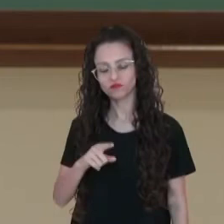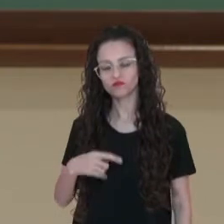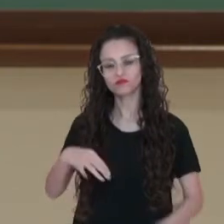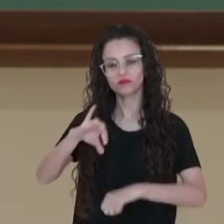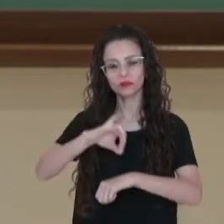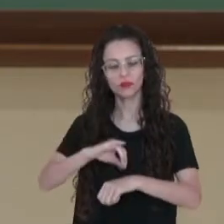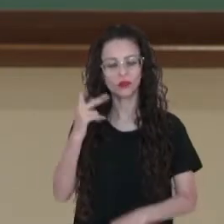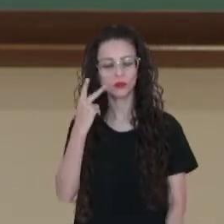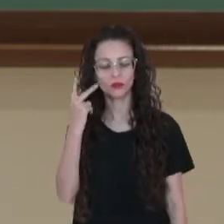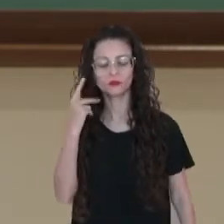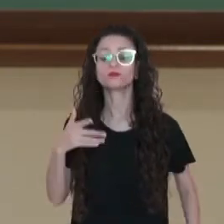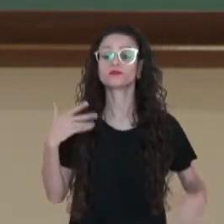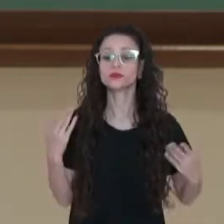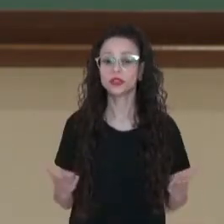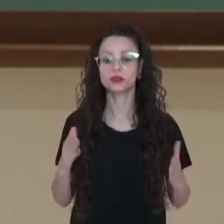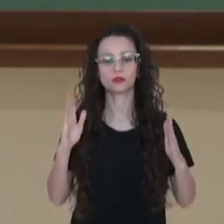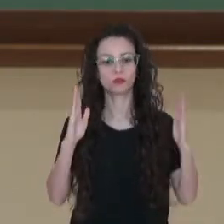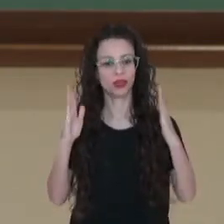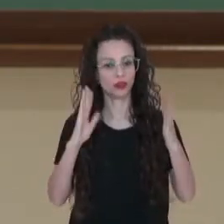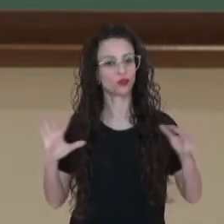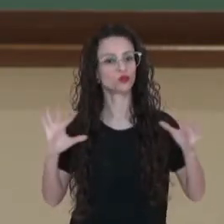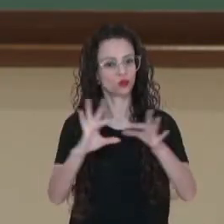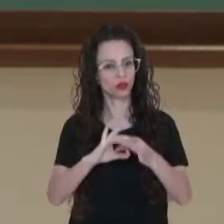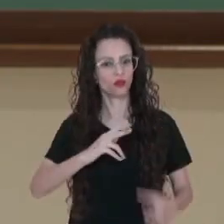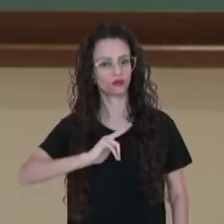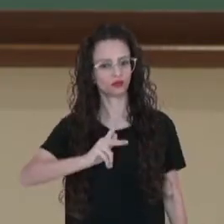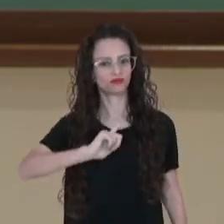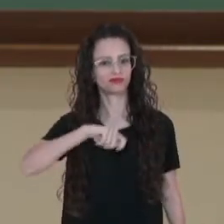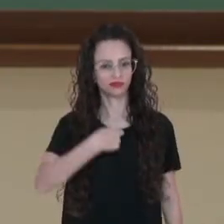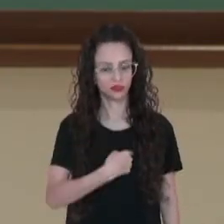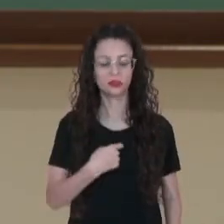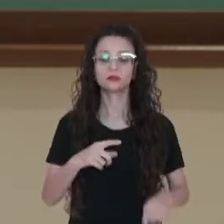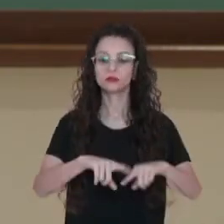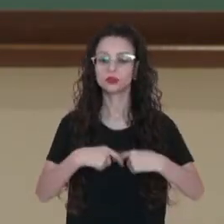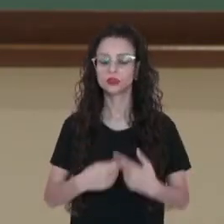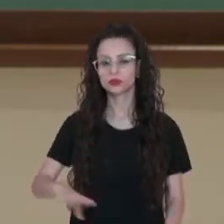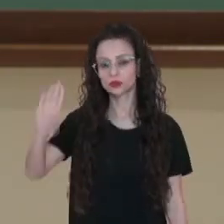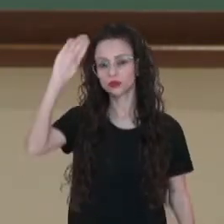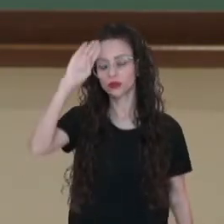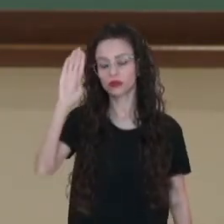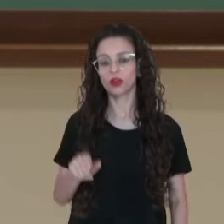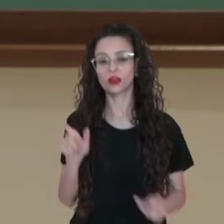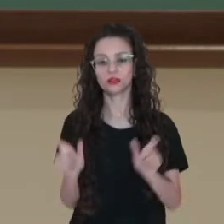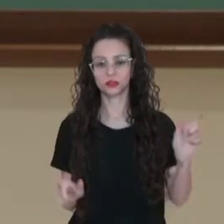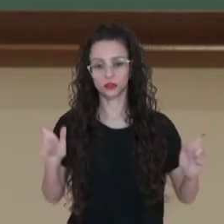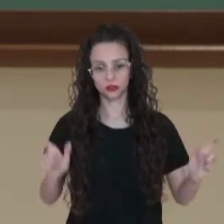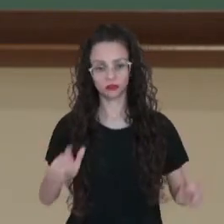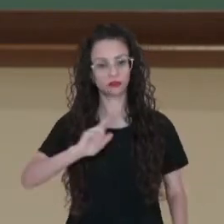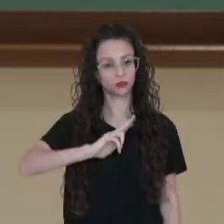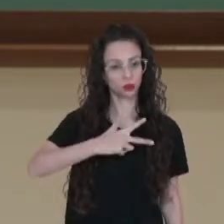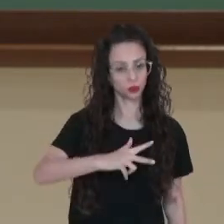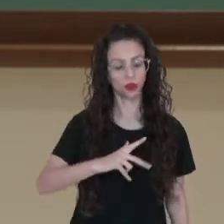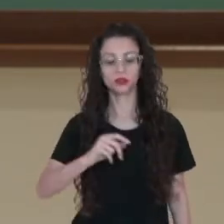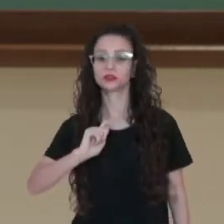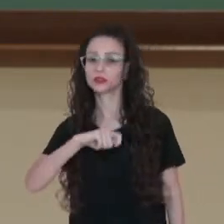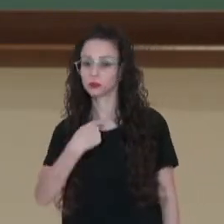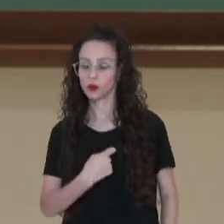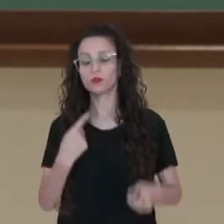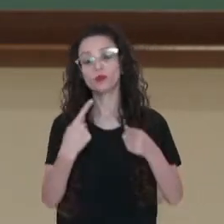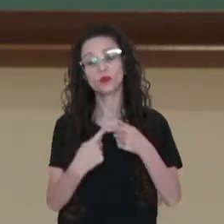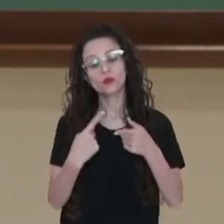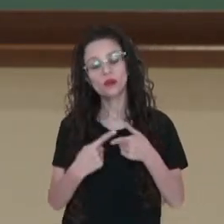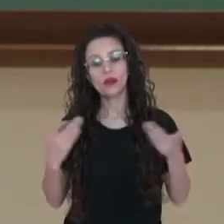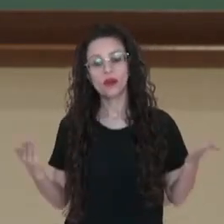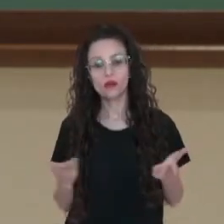estamos falando no período da União Ibérica. Então, por isso, soldados portugueses e espanhóis, porque nesse